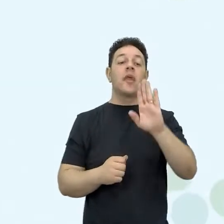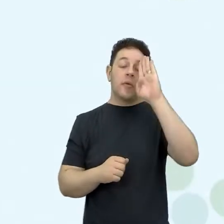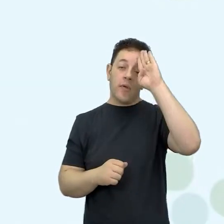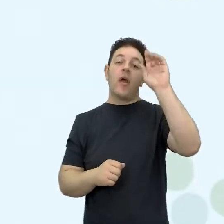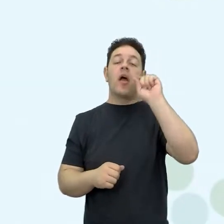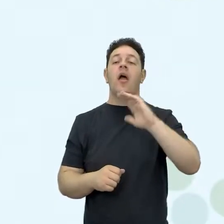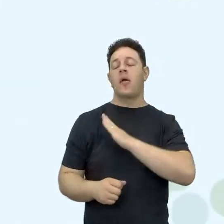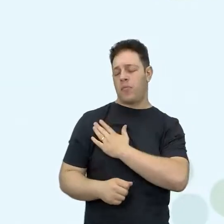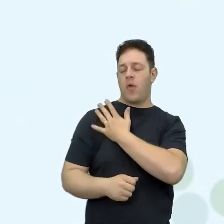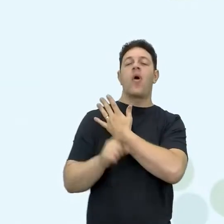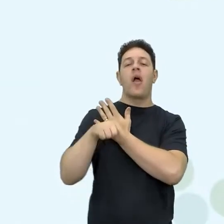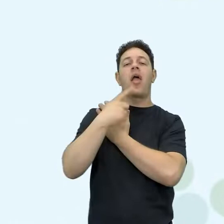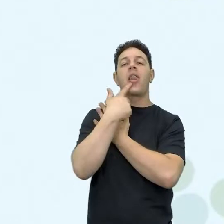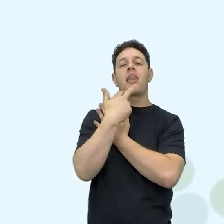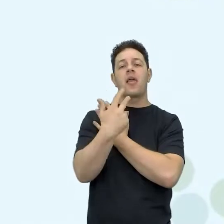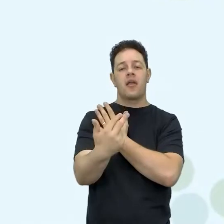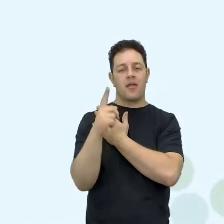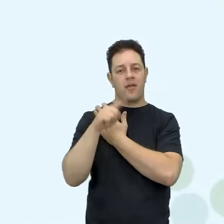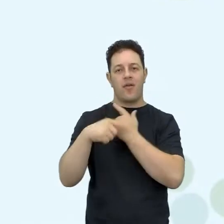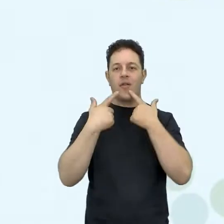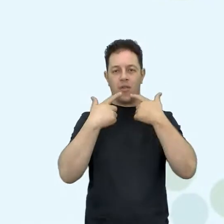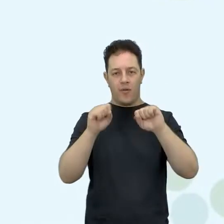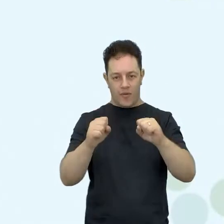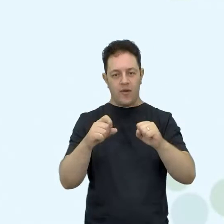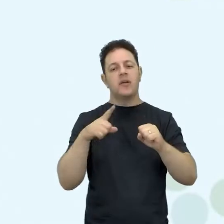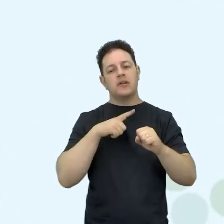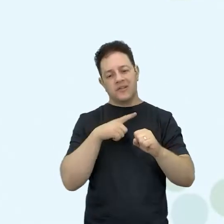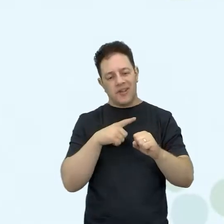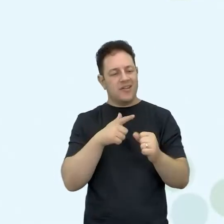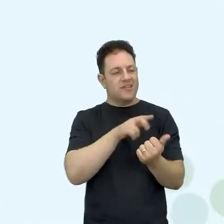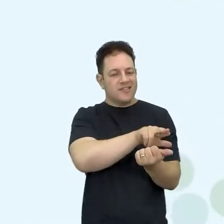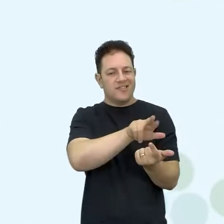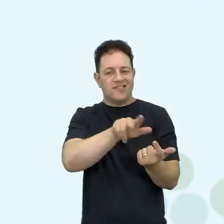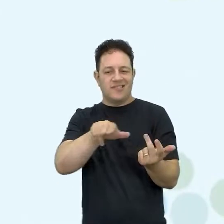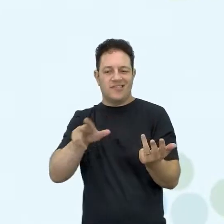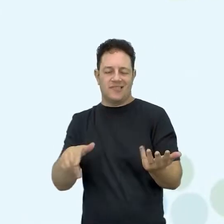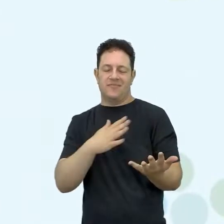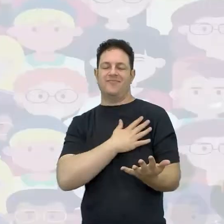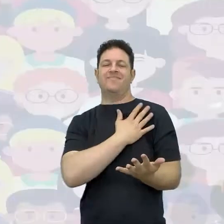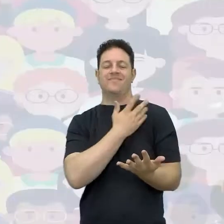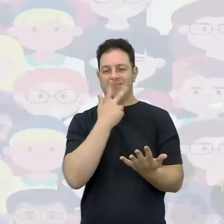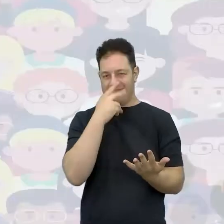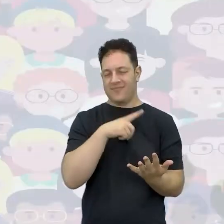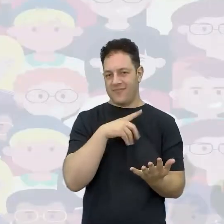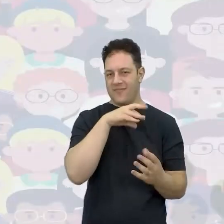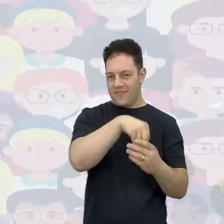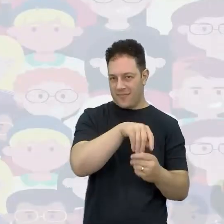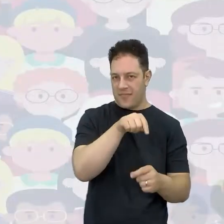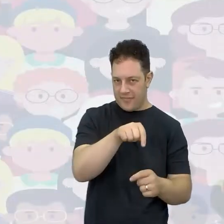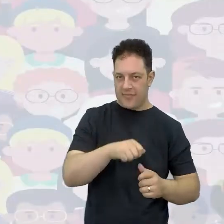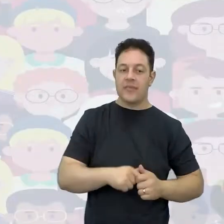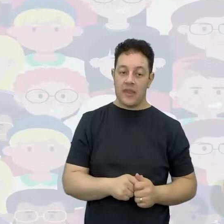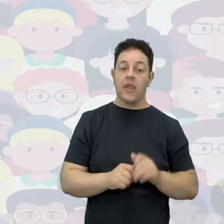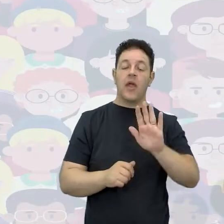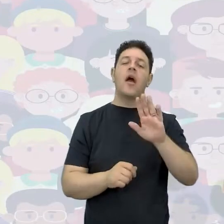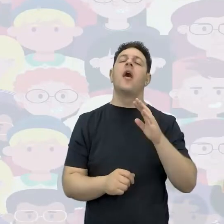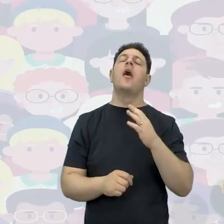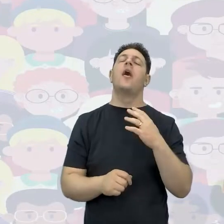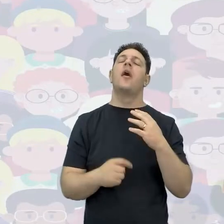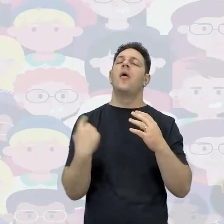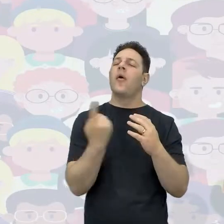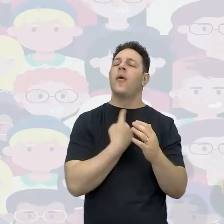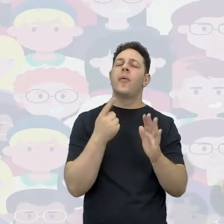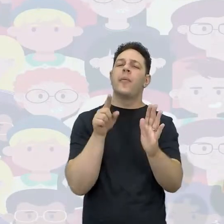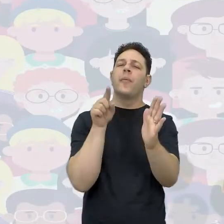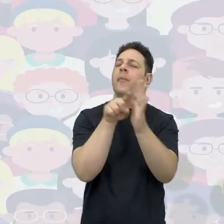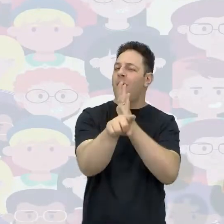preconceito linguístico, que nós já vimos que ele traz aí outros preconceitos junto a ele, ok? E a nossa perguntinha